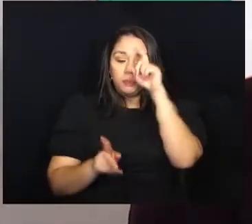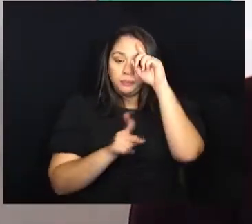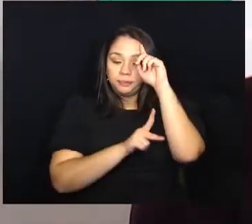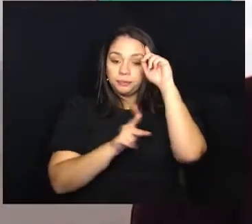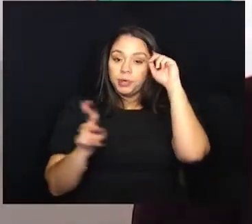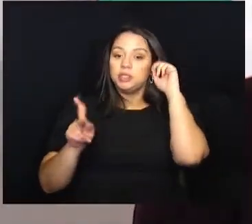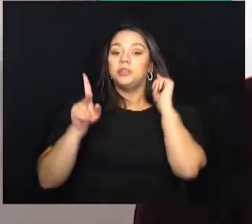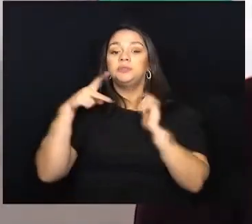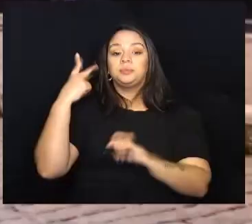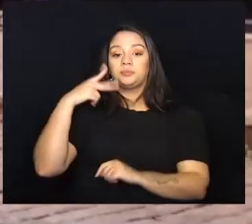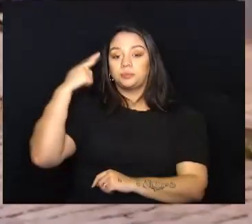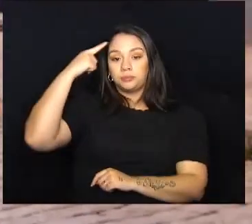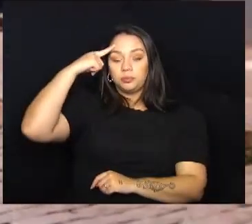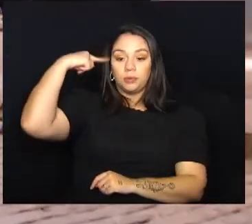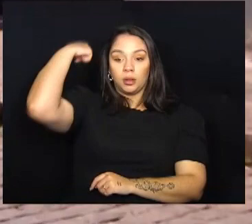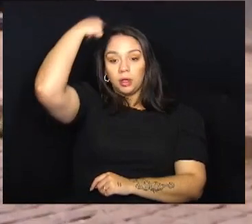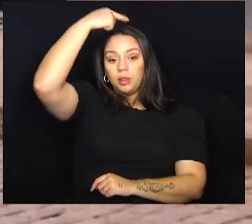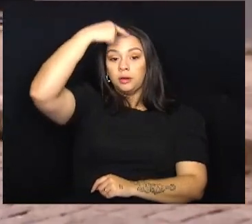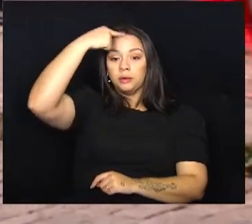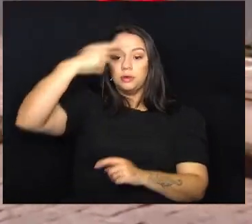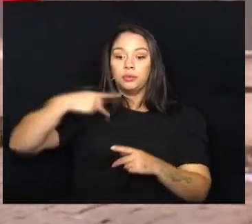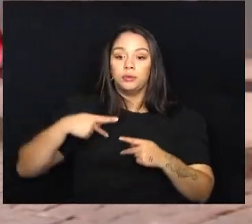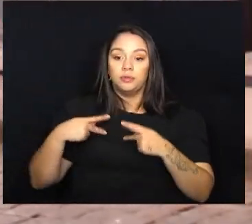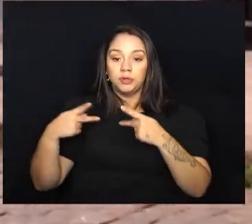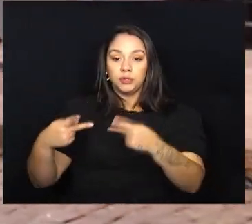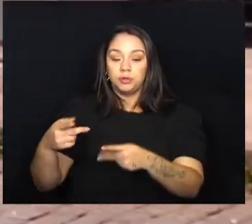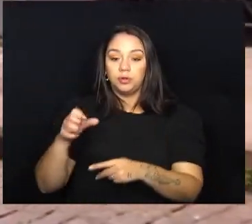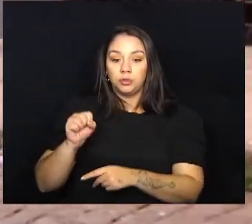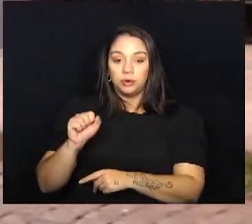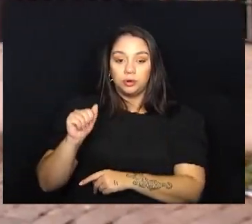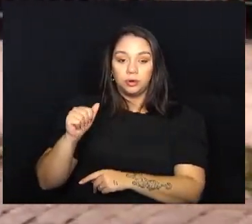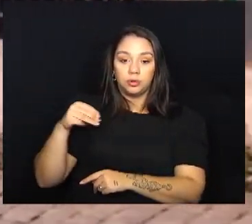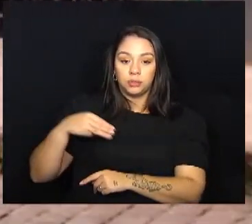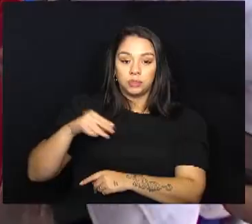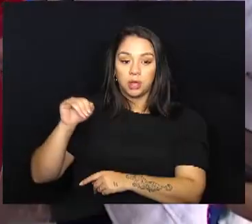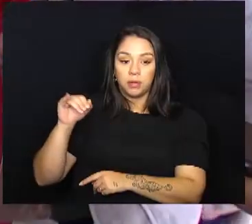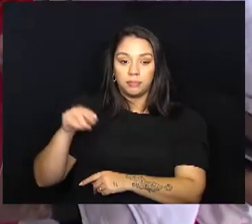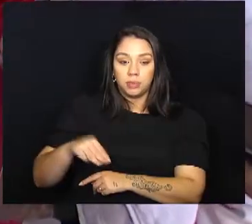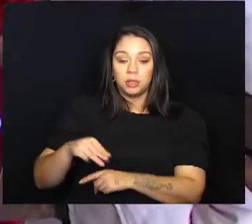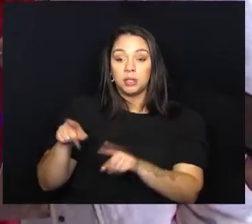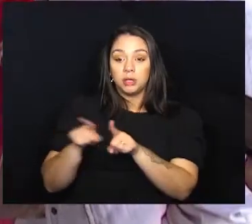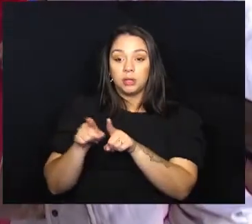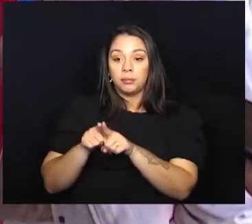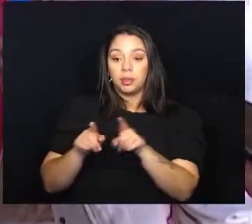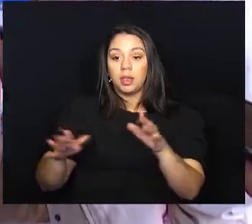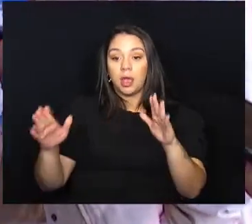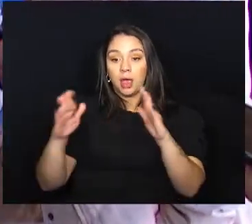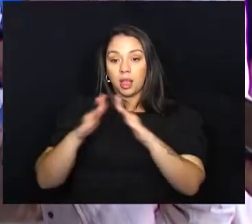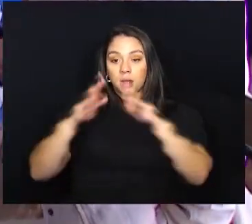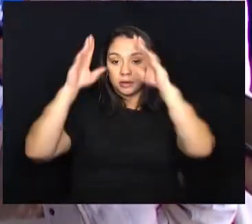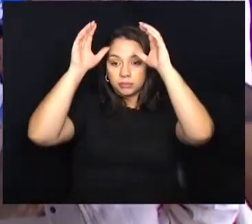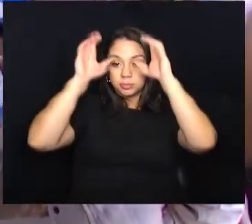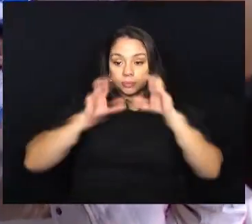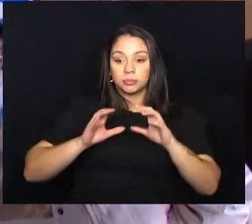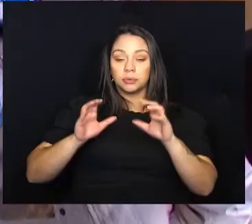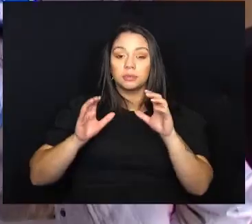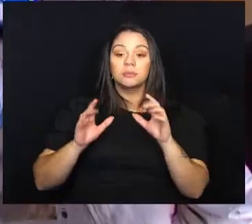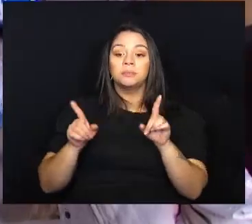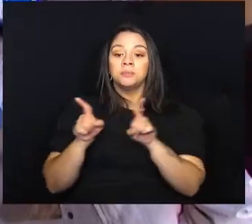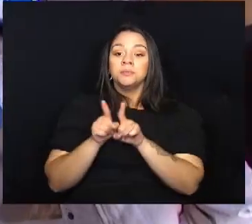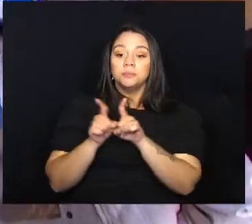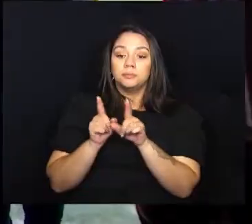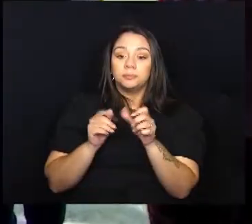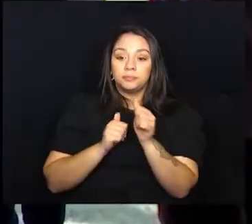vereador Paulo Gaspar, visitou o SAMIM e a Casa da Cidadania, acompanhada pela Secretaria Adjunta de